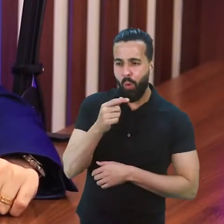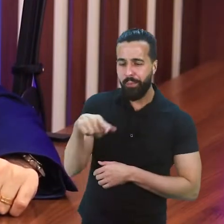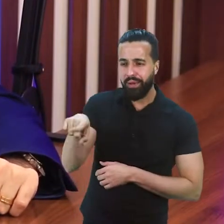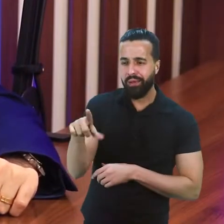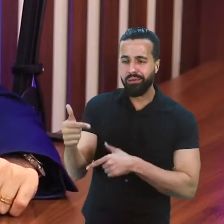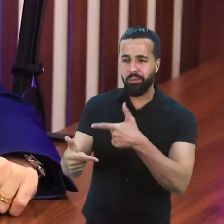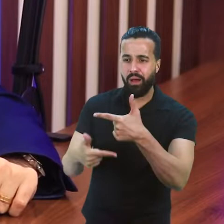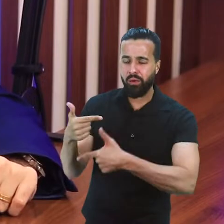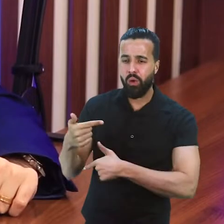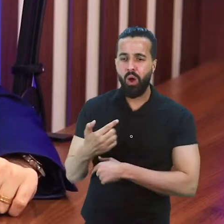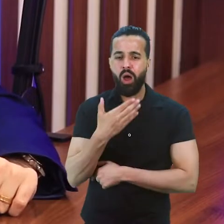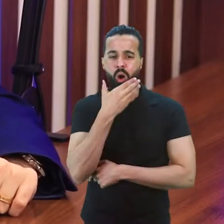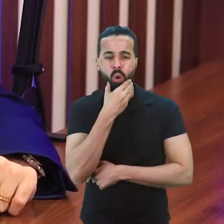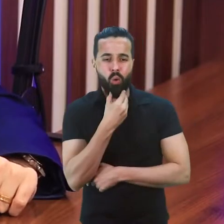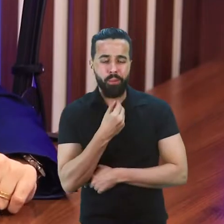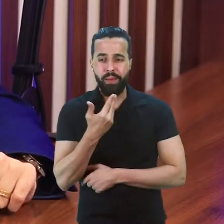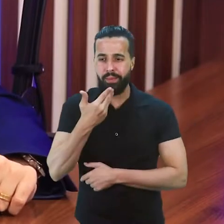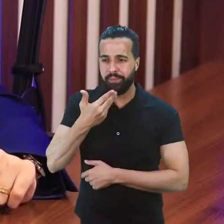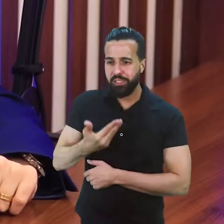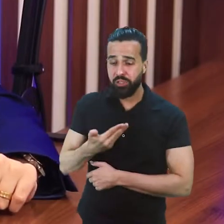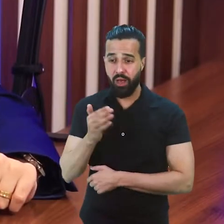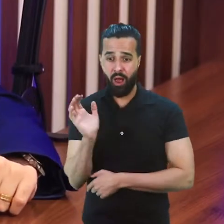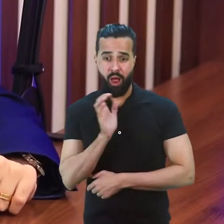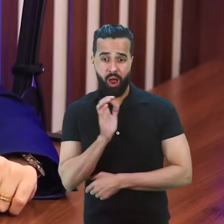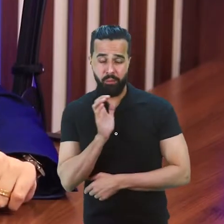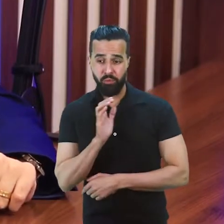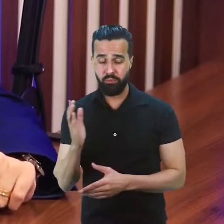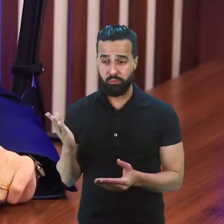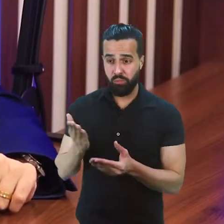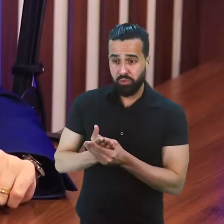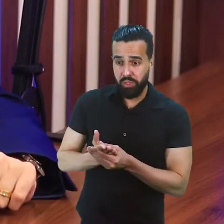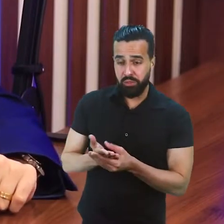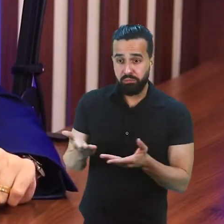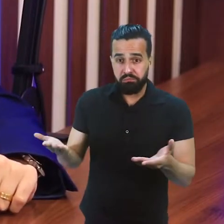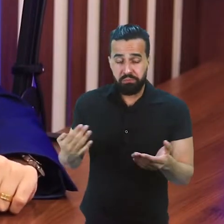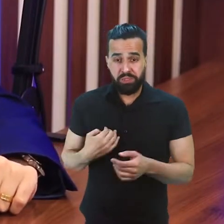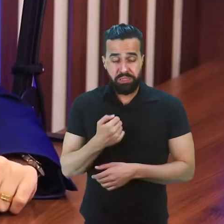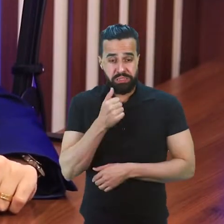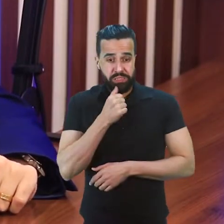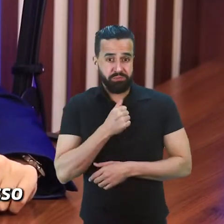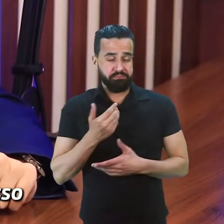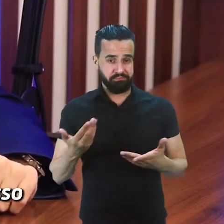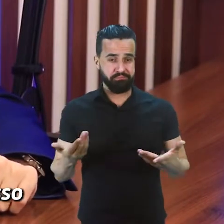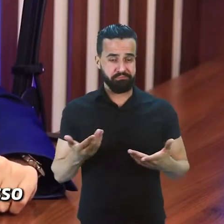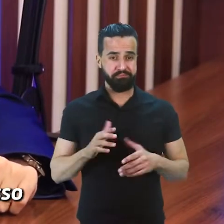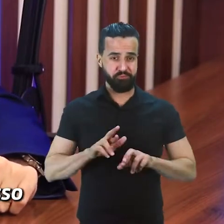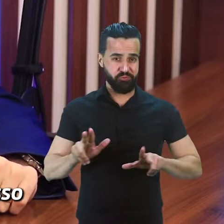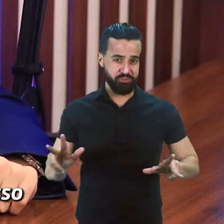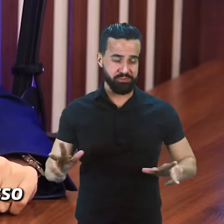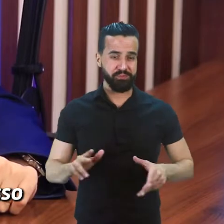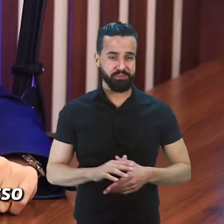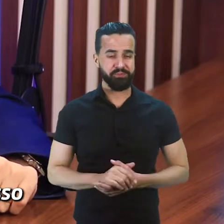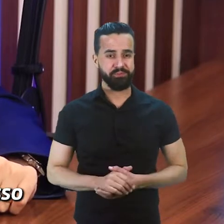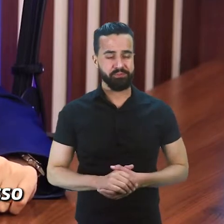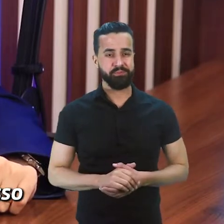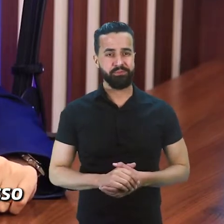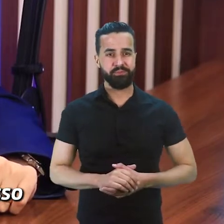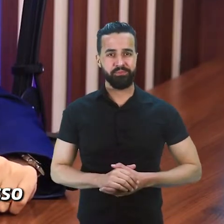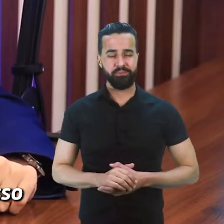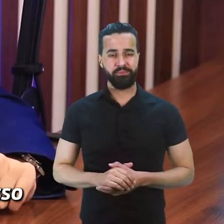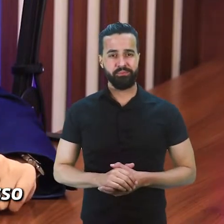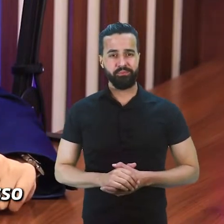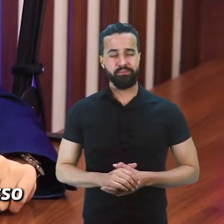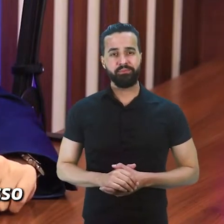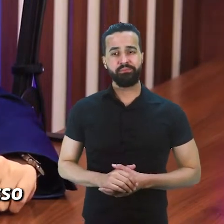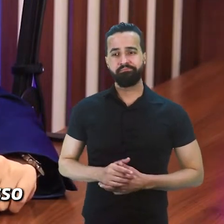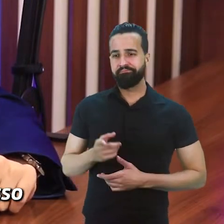lá para agilizar um processo era muito mais fácil do que chegar um estagiário, viu? E aí ele pegou e falou,